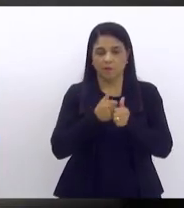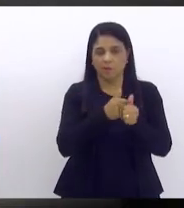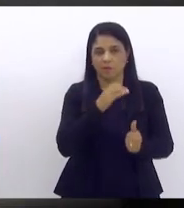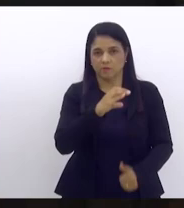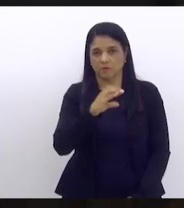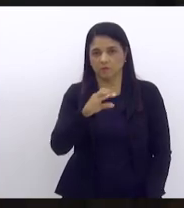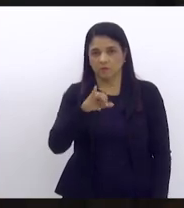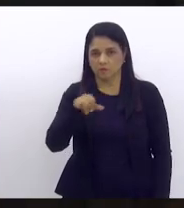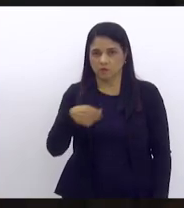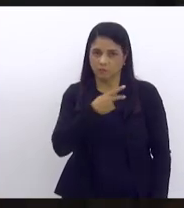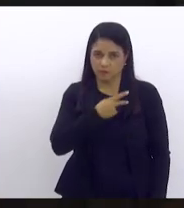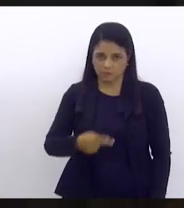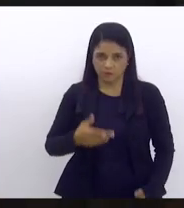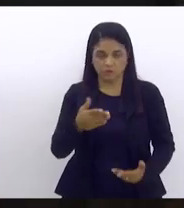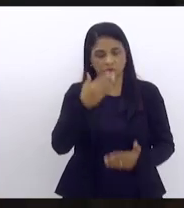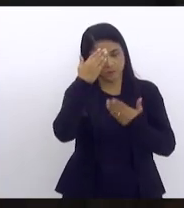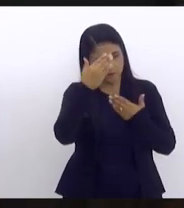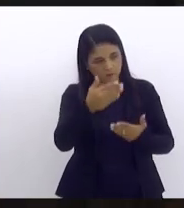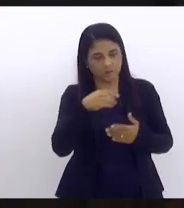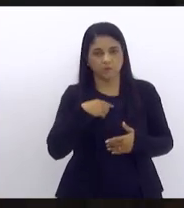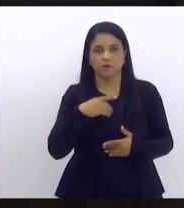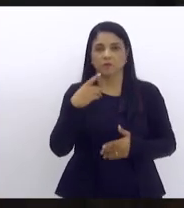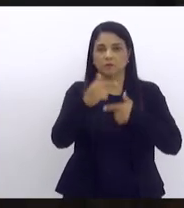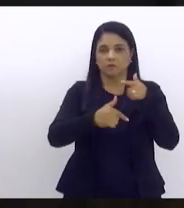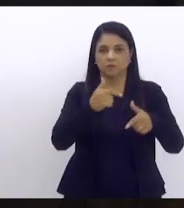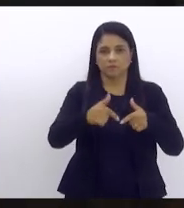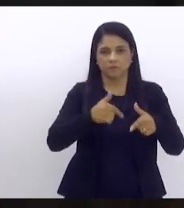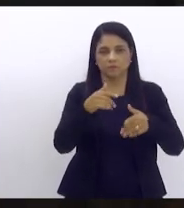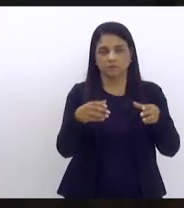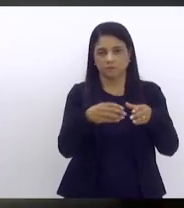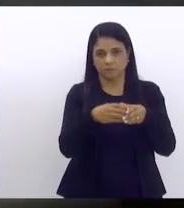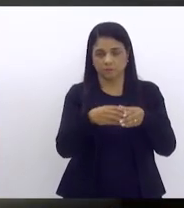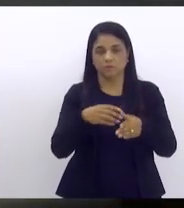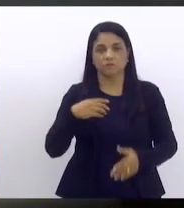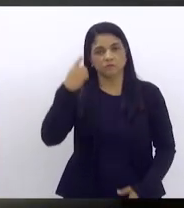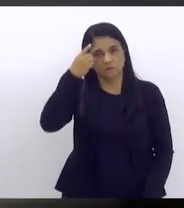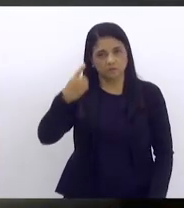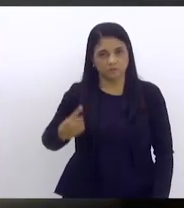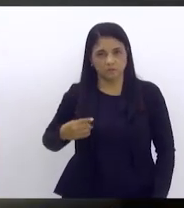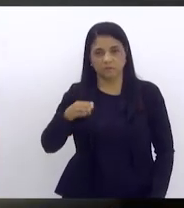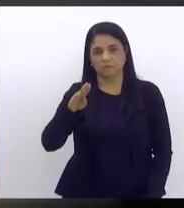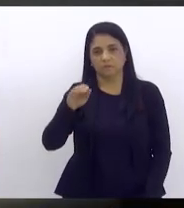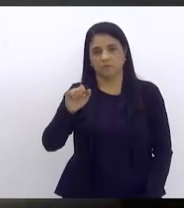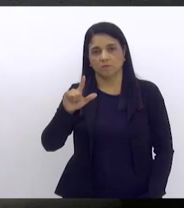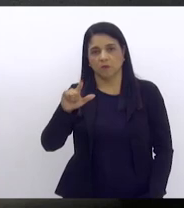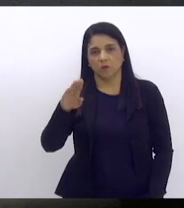presidente. Muito obrigado. Pela Comissão de Trabalho, deputada Dani Balbi.